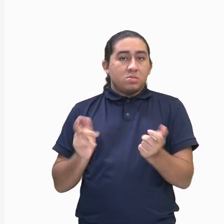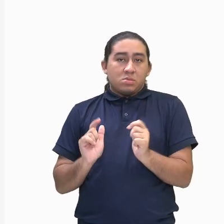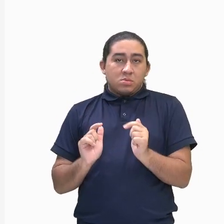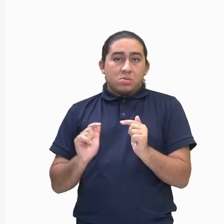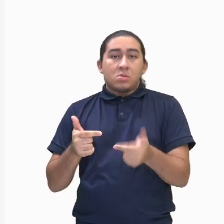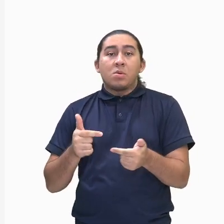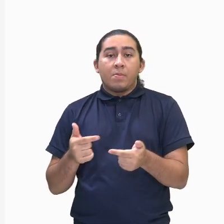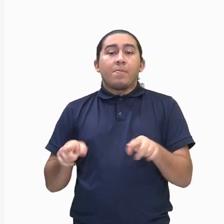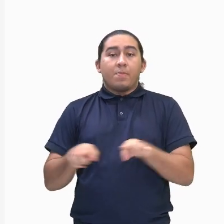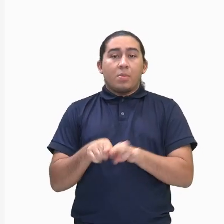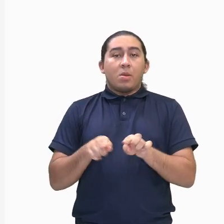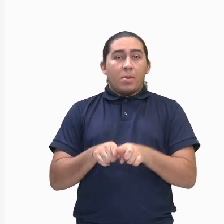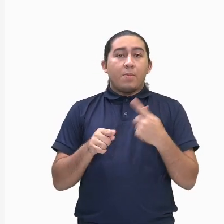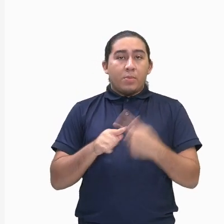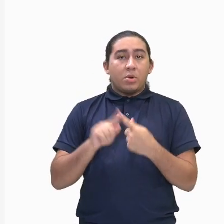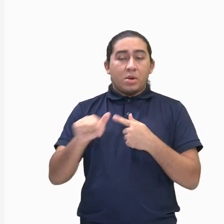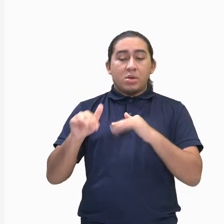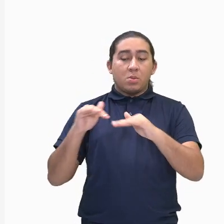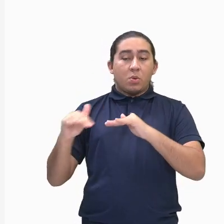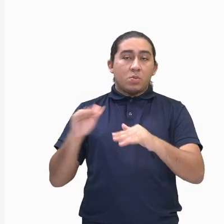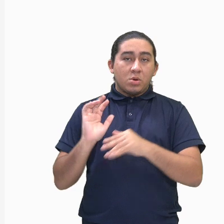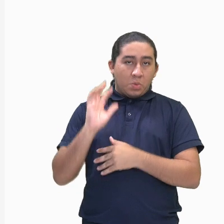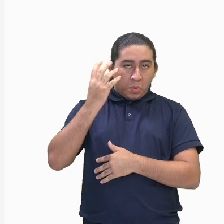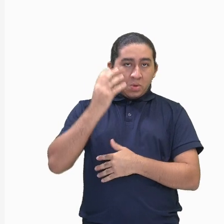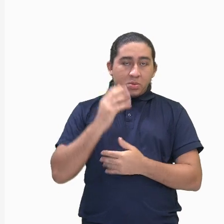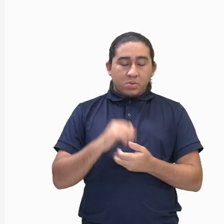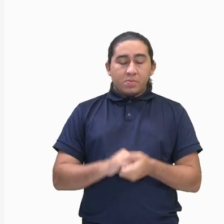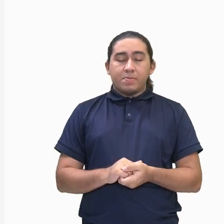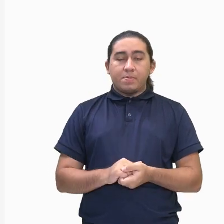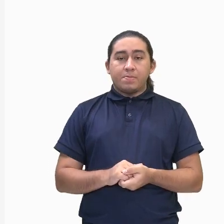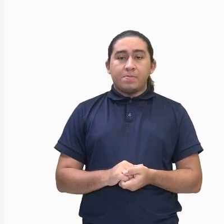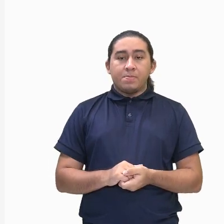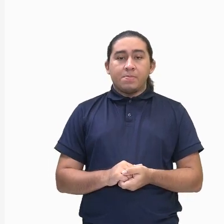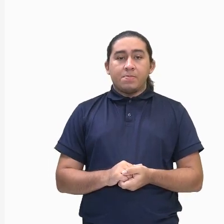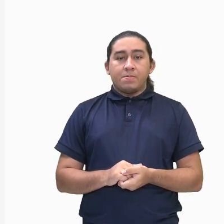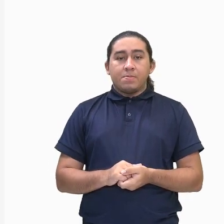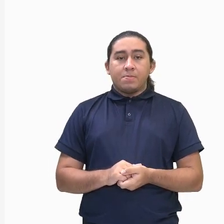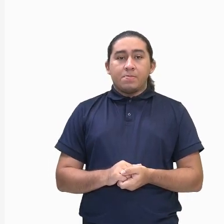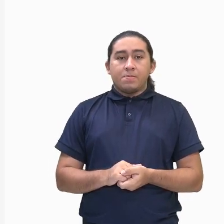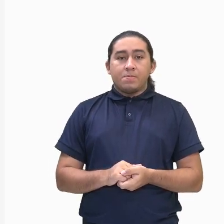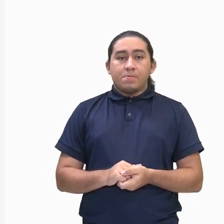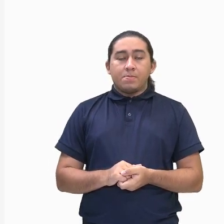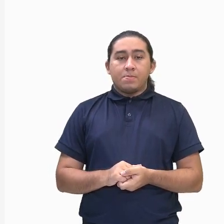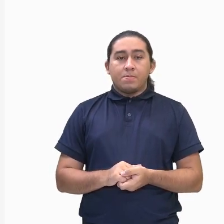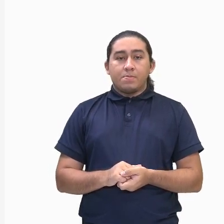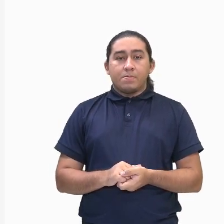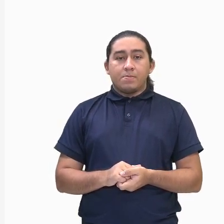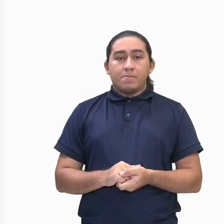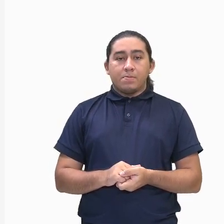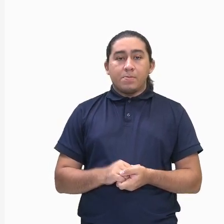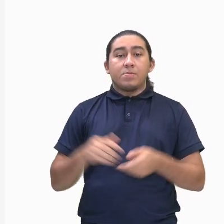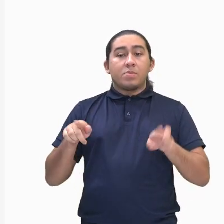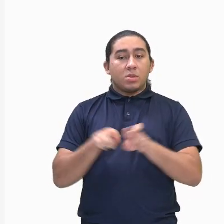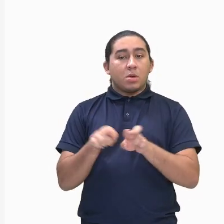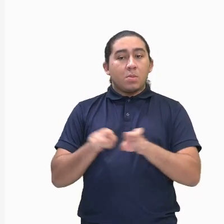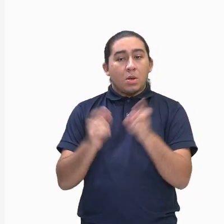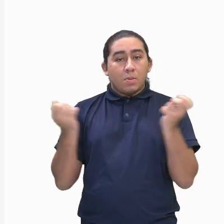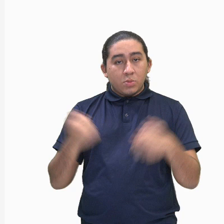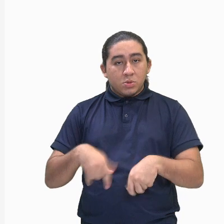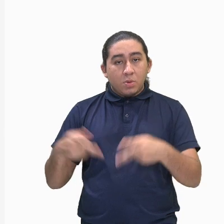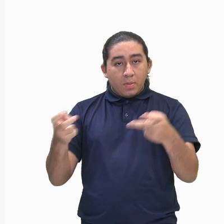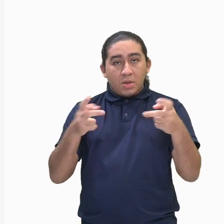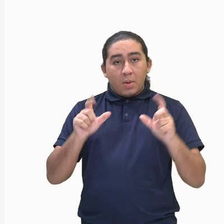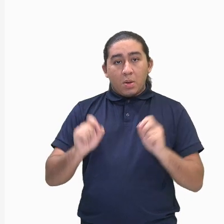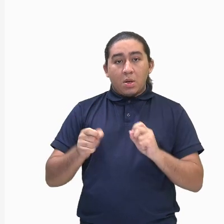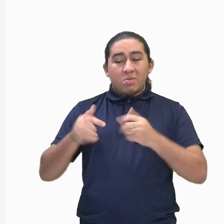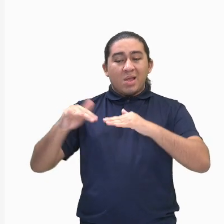também devido a esse movimento, a essa colisão das placas tectônicas. Além disso, a gente observa os terremotos.